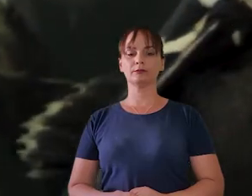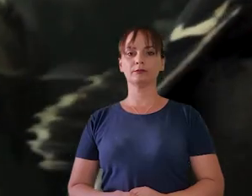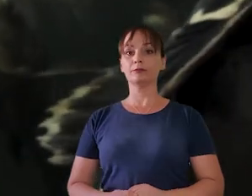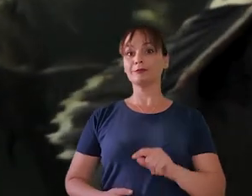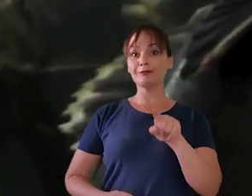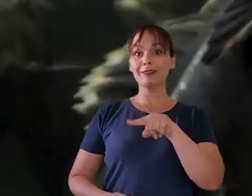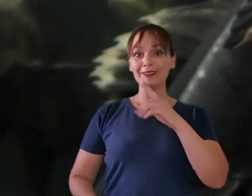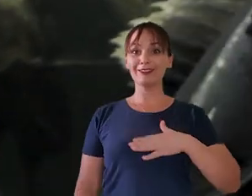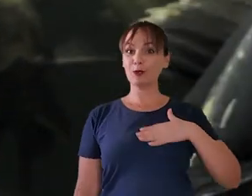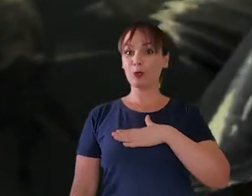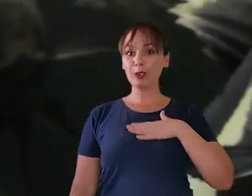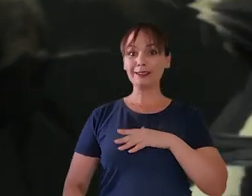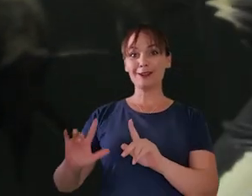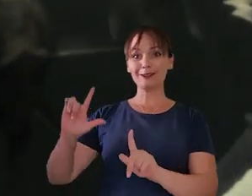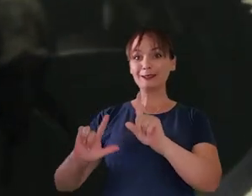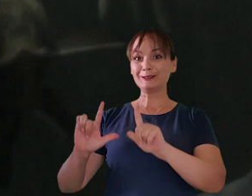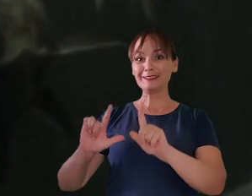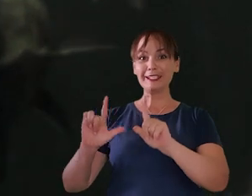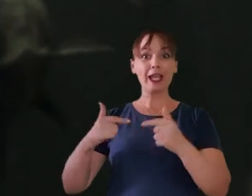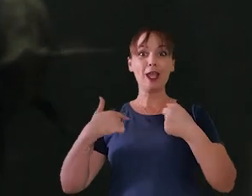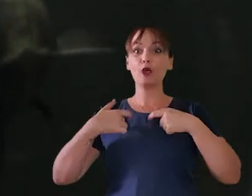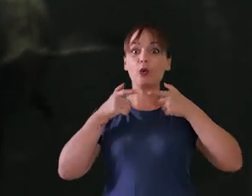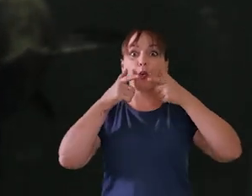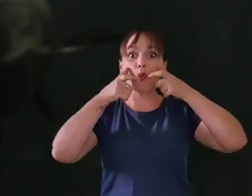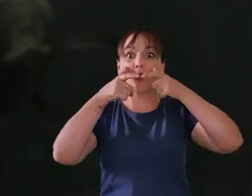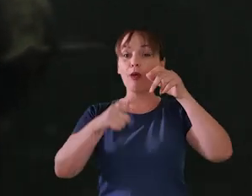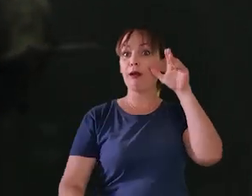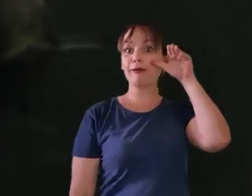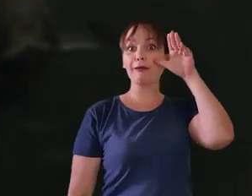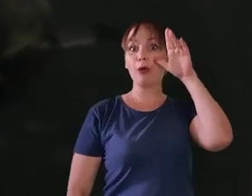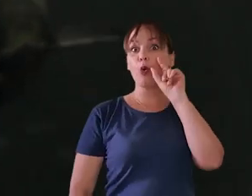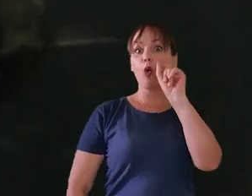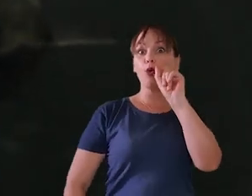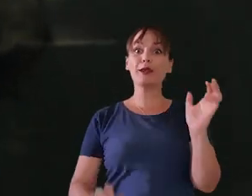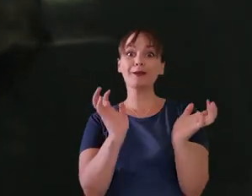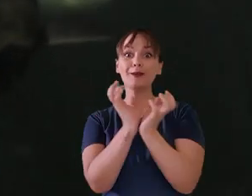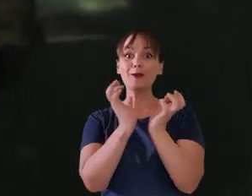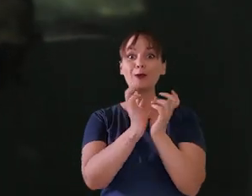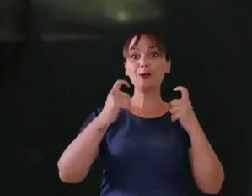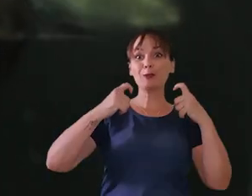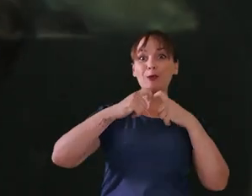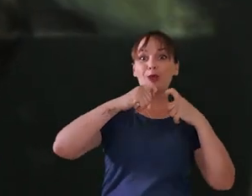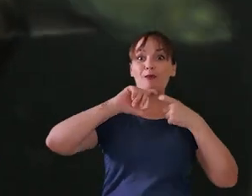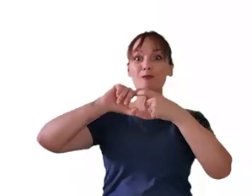E aí, vocês estão gostando do programa? Eu estou super curioso para saber o que que o Bola de Meia vai trazer para a gente. Vamos